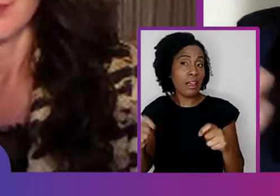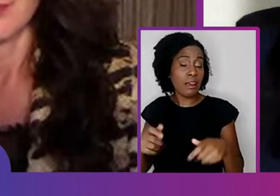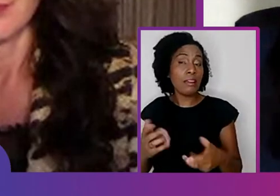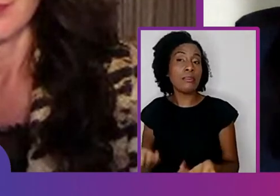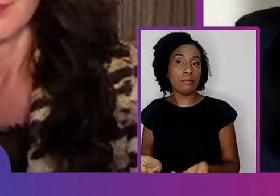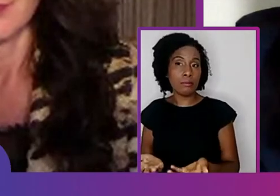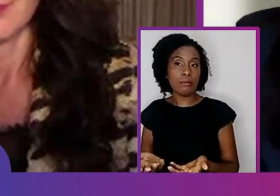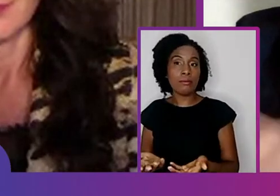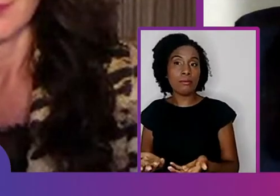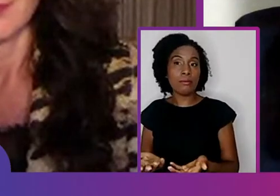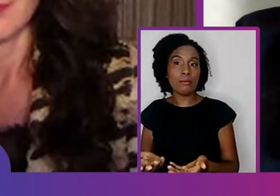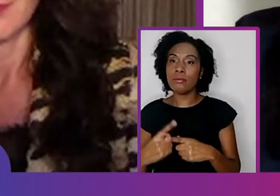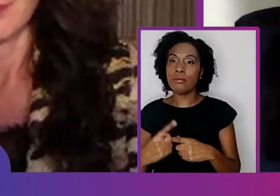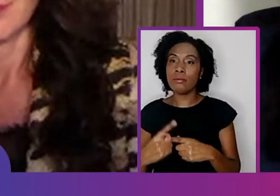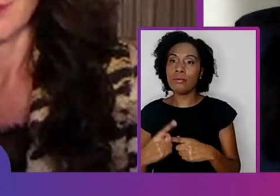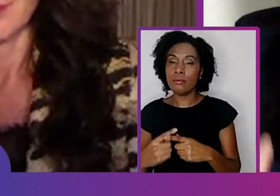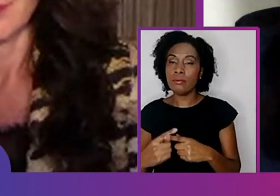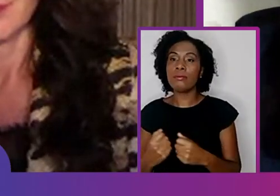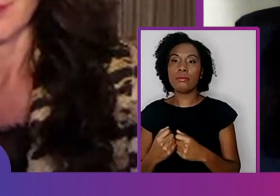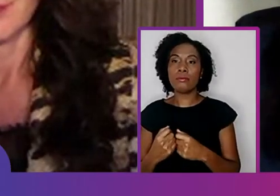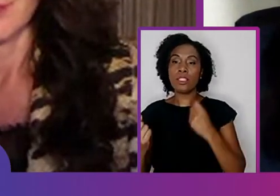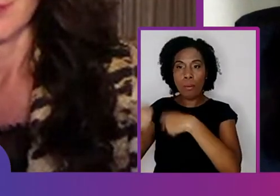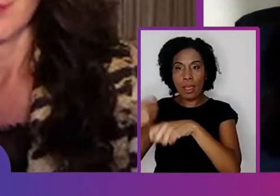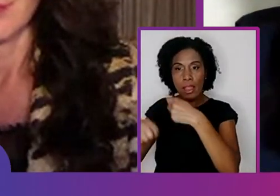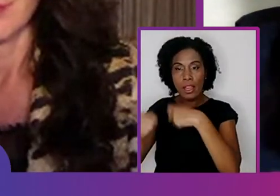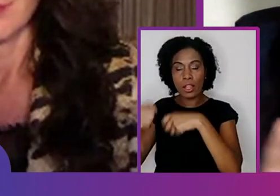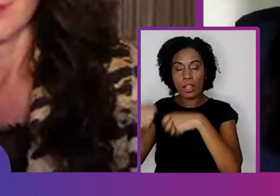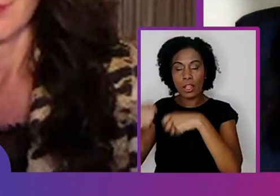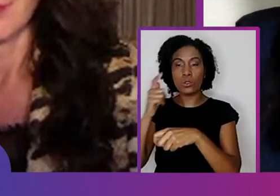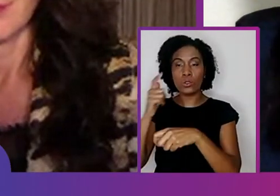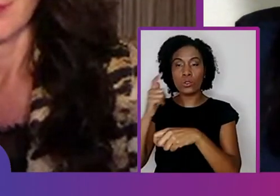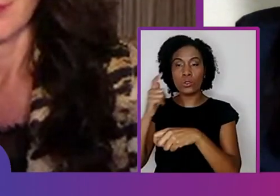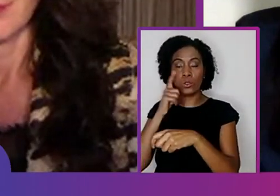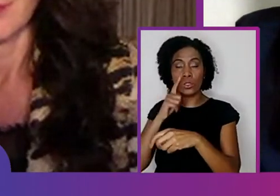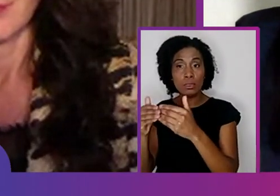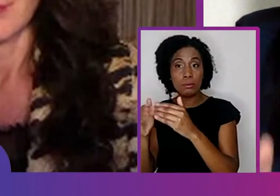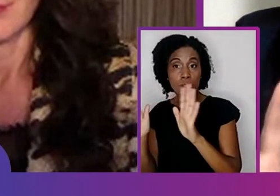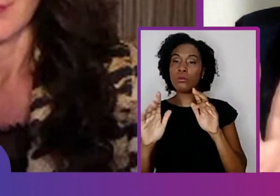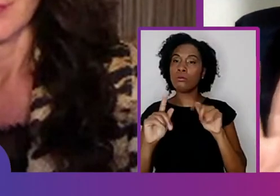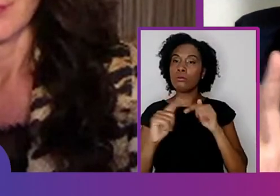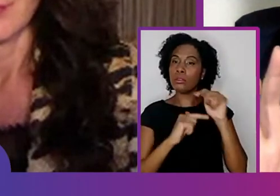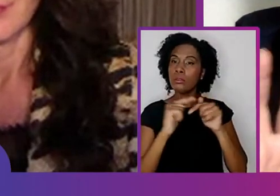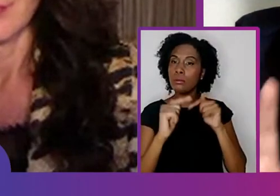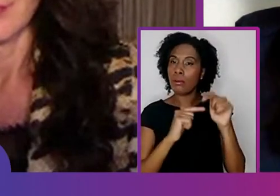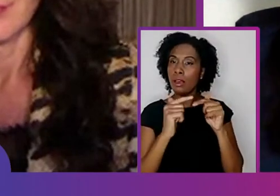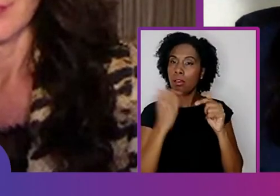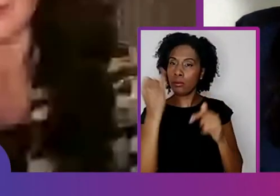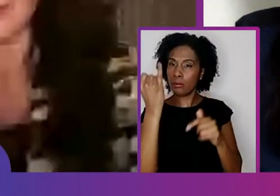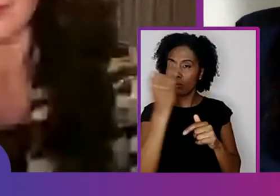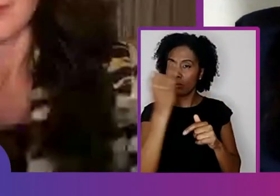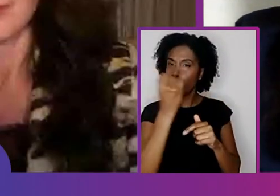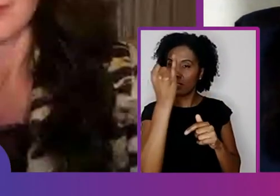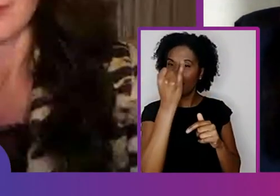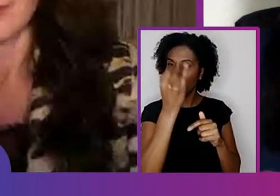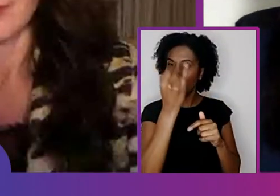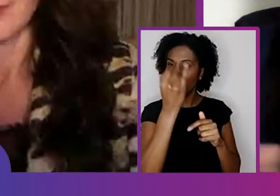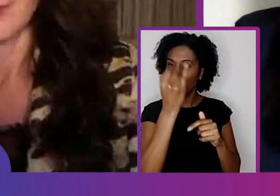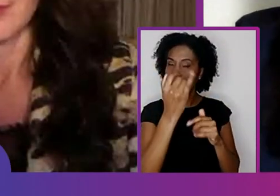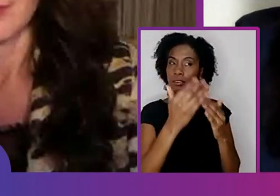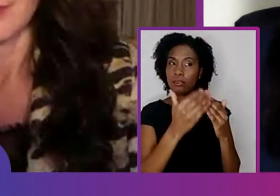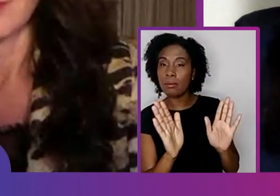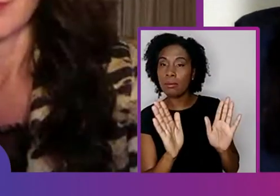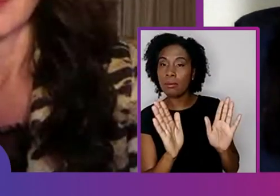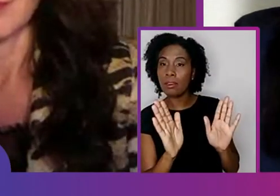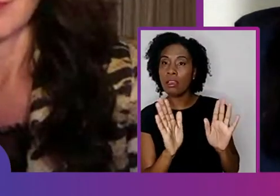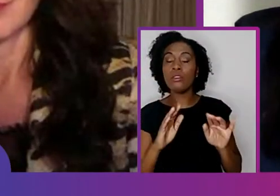parte do comércio, boa parte dos serviços essenciais já estão voltando e a cidade continua com um trânsito suportável, porque